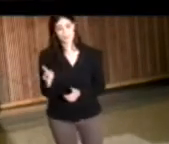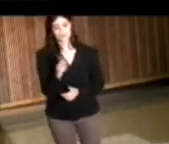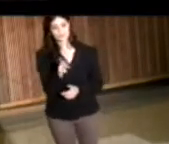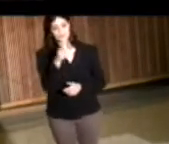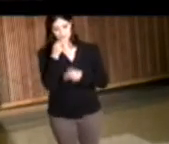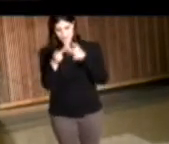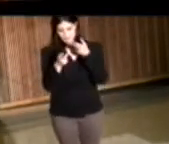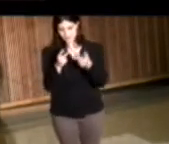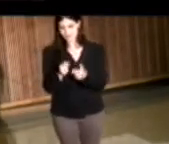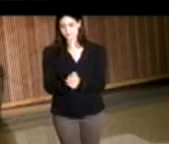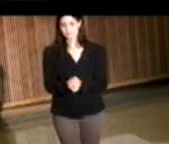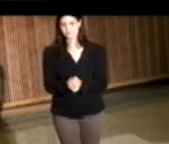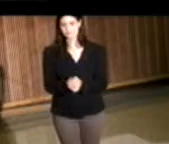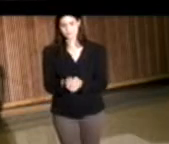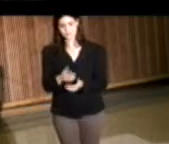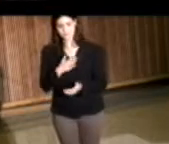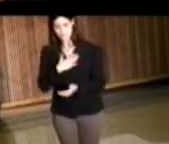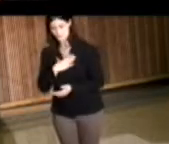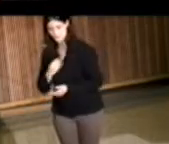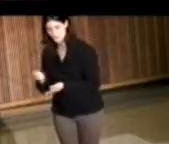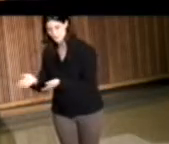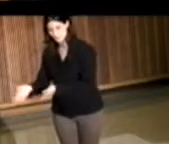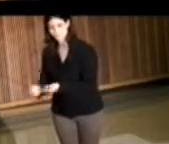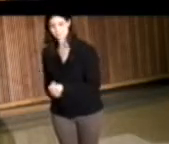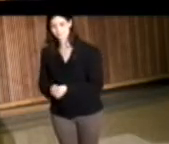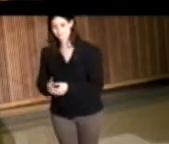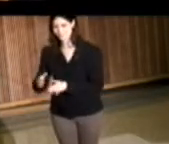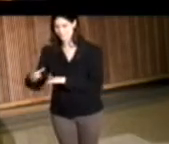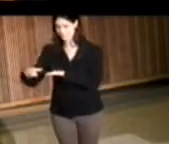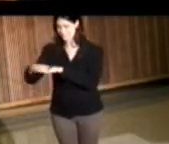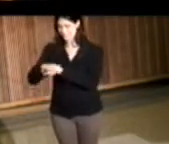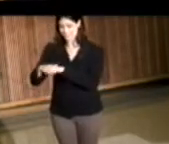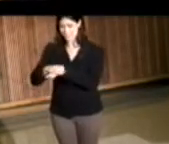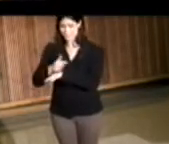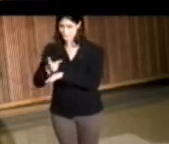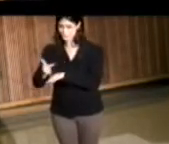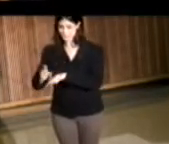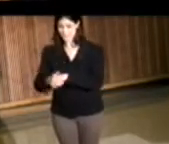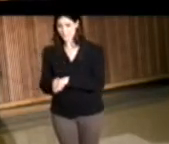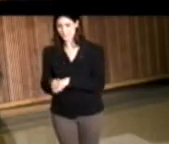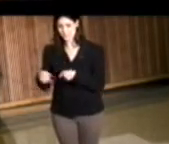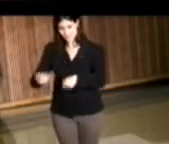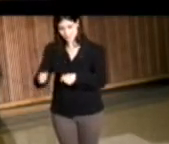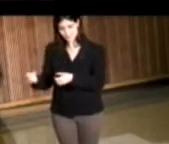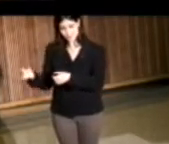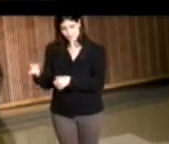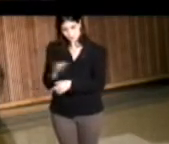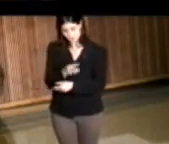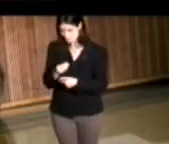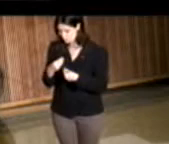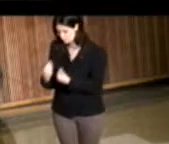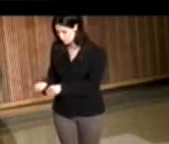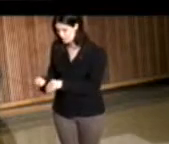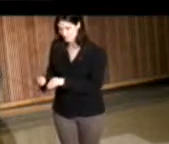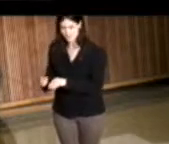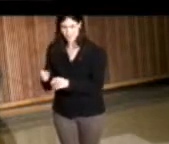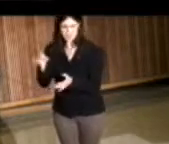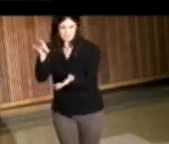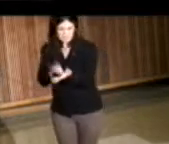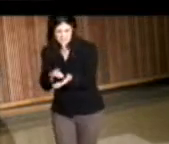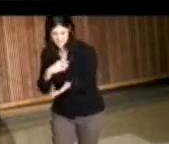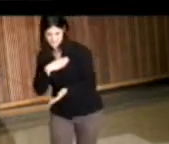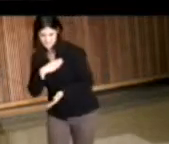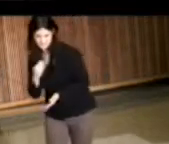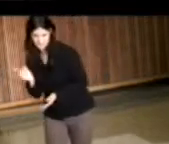e ele disse: o meu filho está precisando de um tênis. Na verdade não era o filho dele, era o neto dele, que ele estava criando o neto dele, porque o